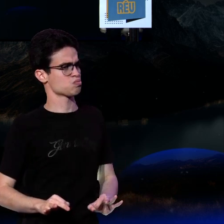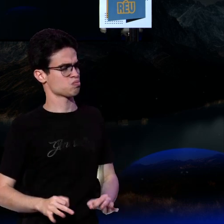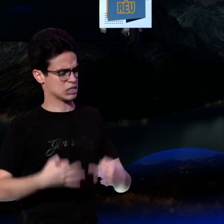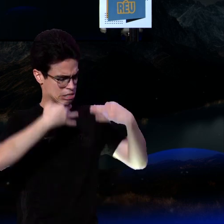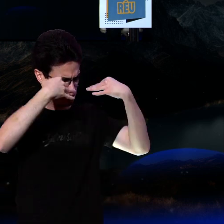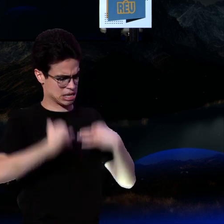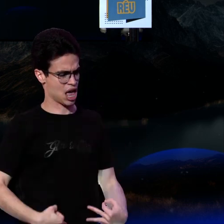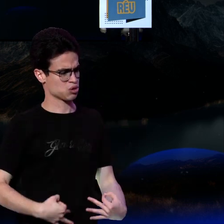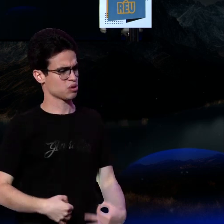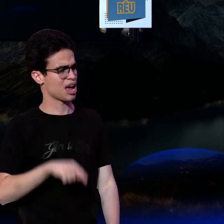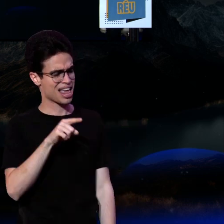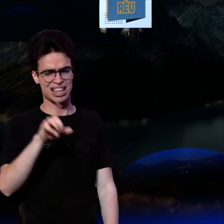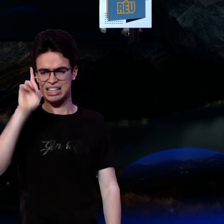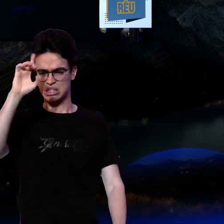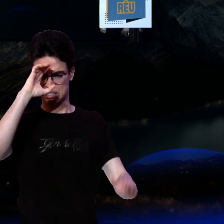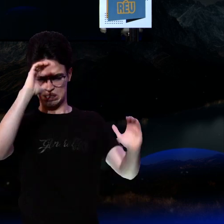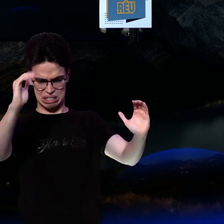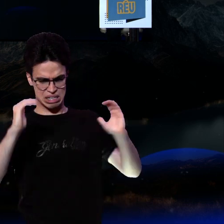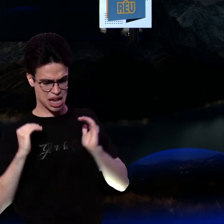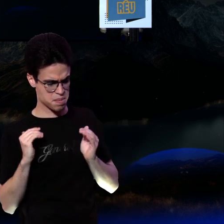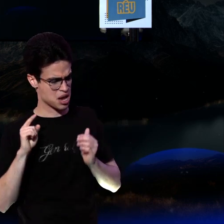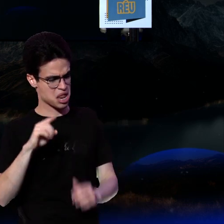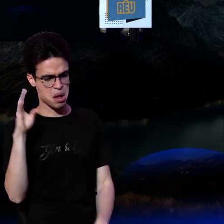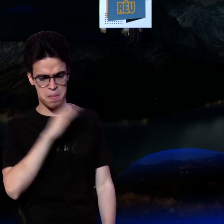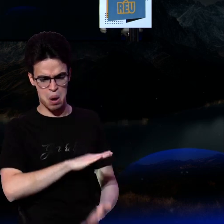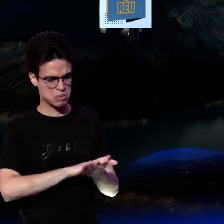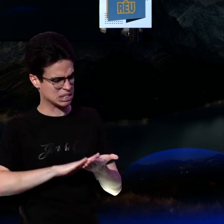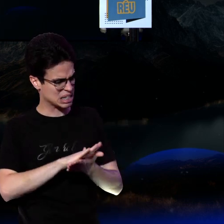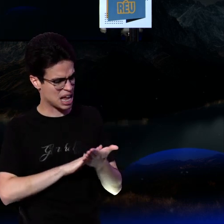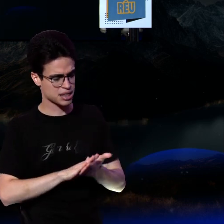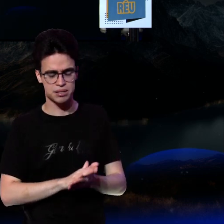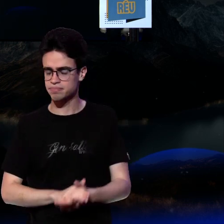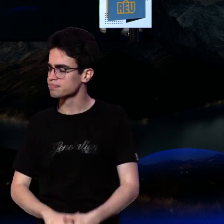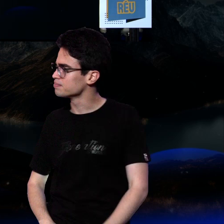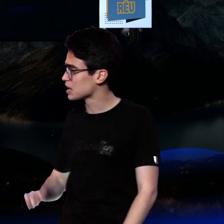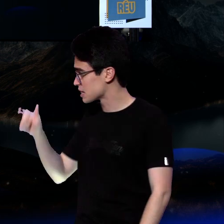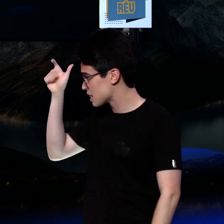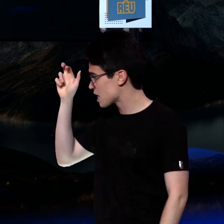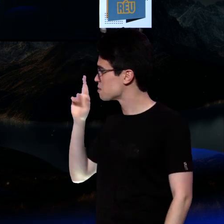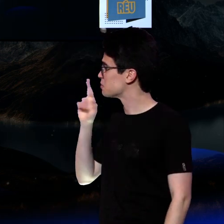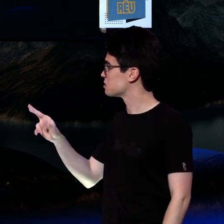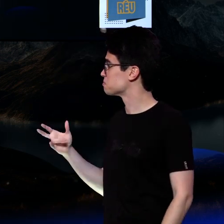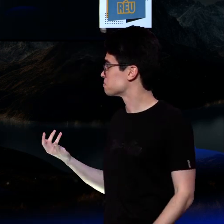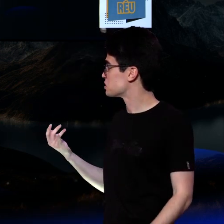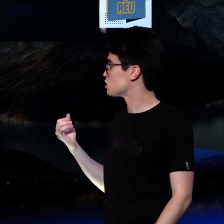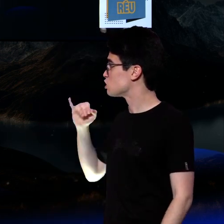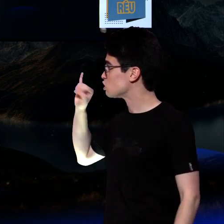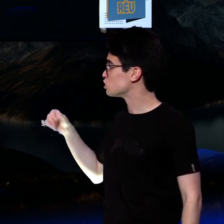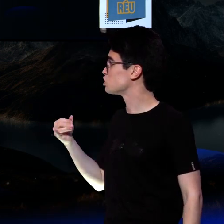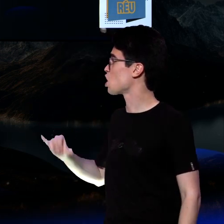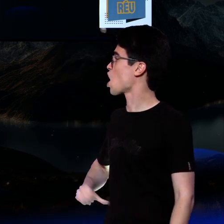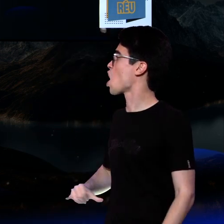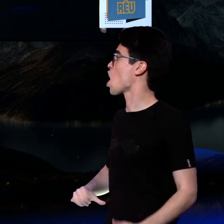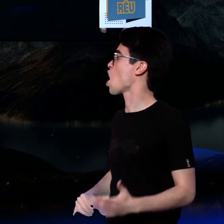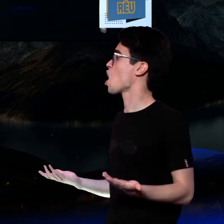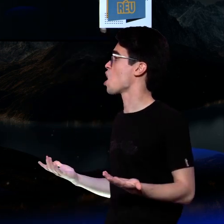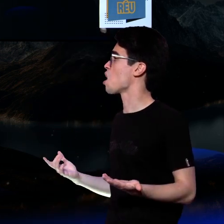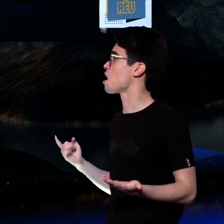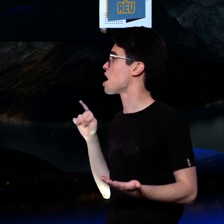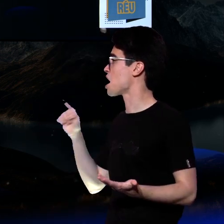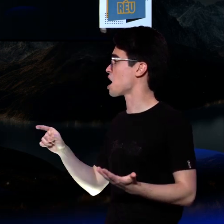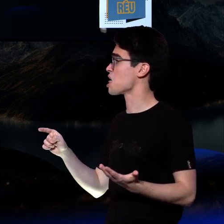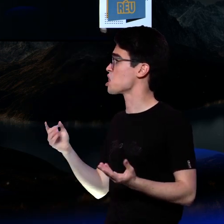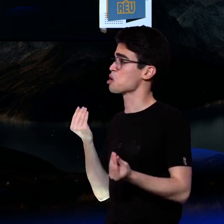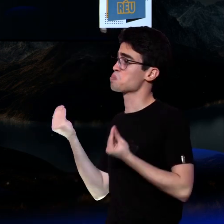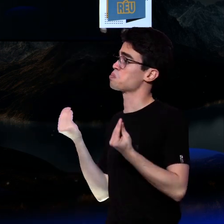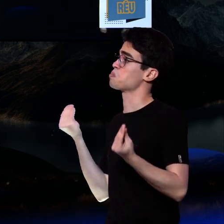que teme a Deus e evita fazer o mal. Satanás respondeu, será que Jó não tem razões para temer